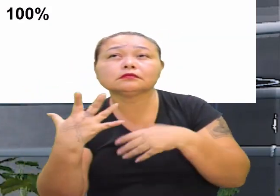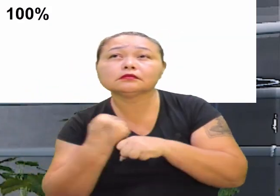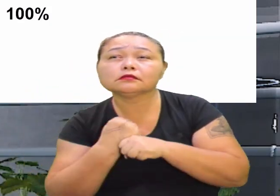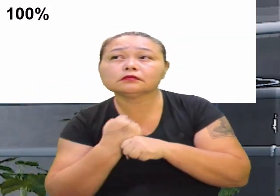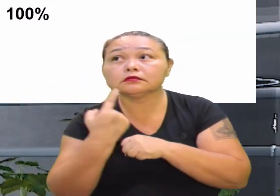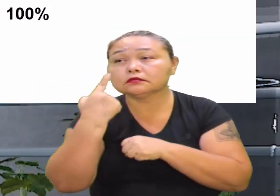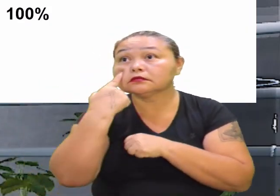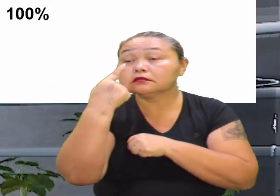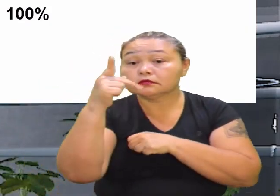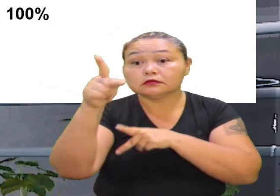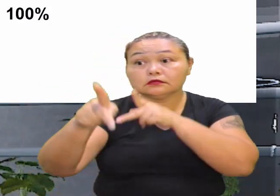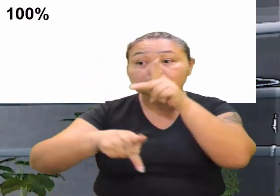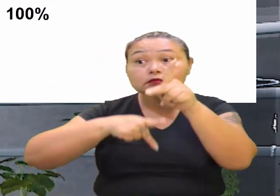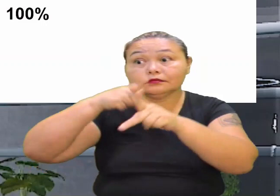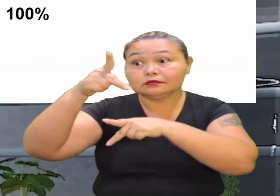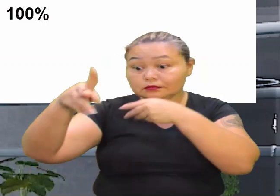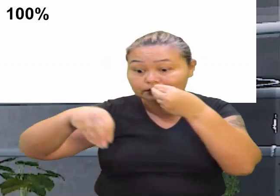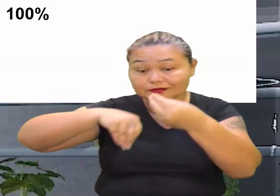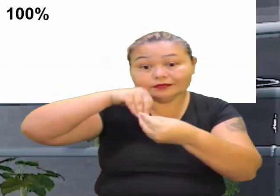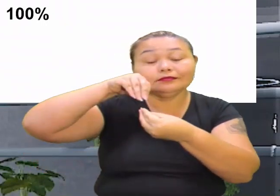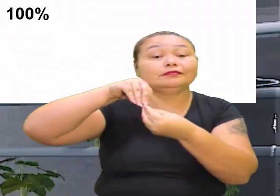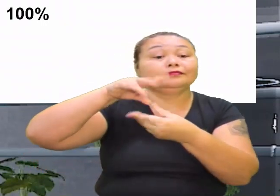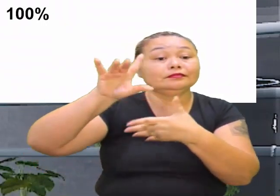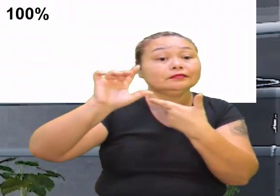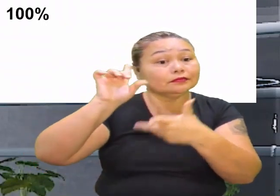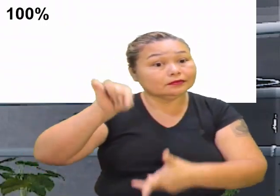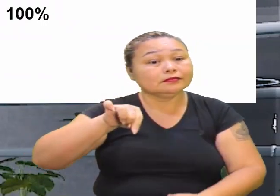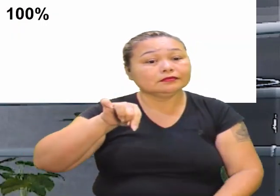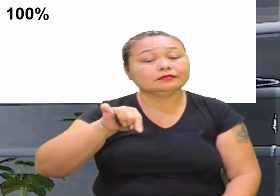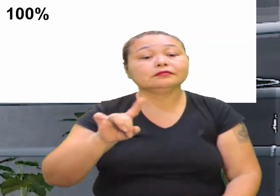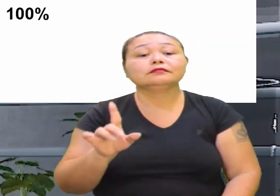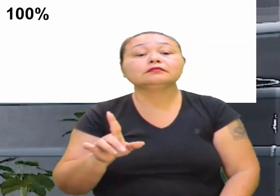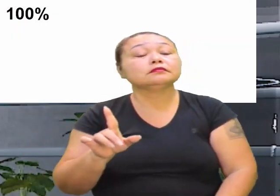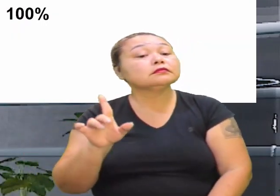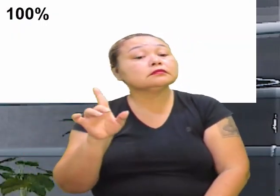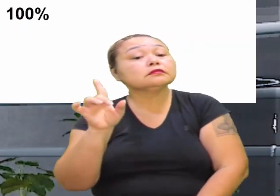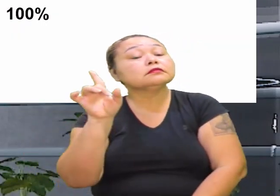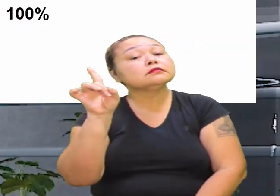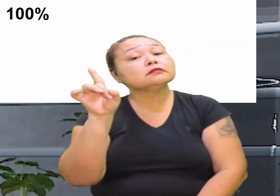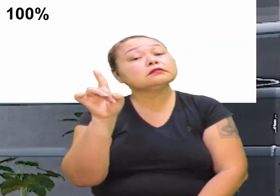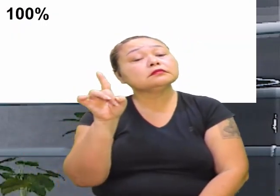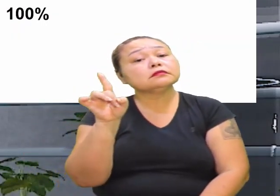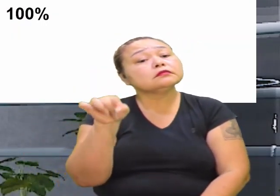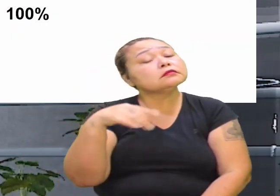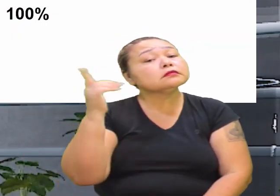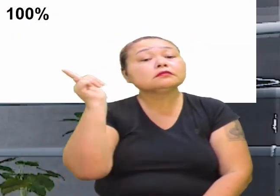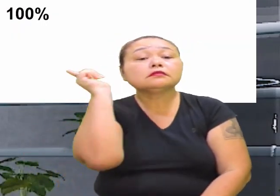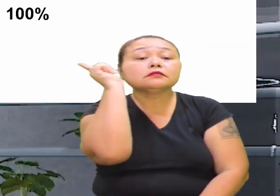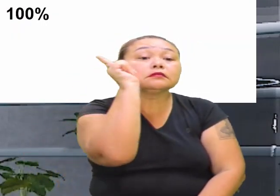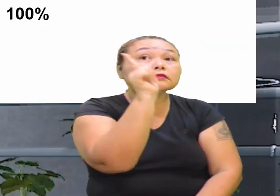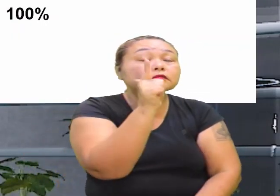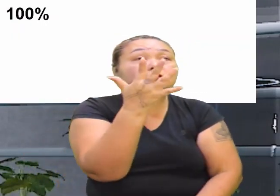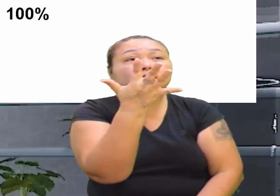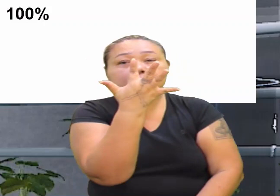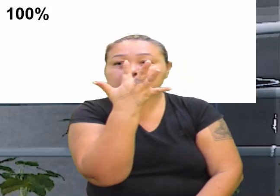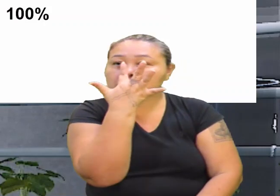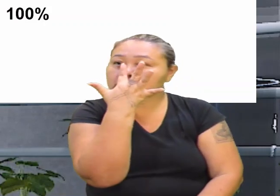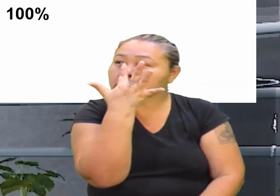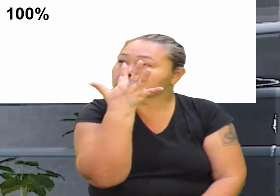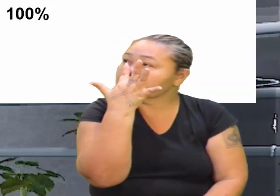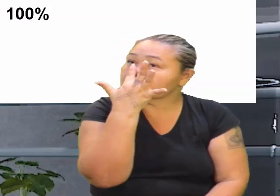população, dá match. Vamos falar assim. Eu consigo